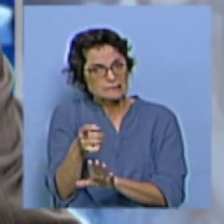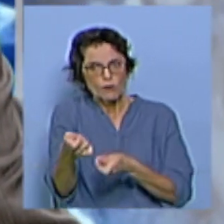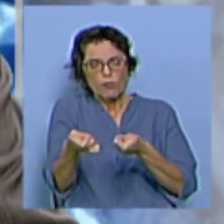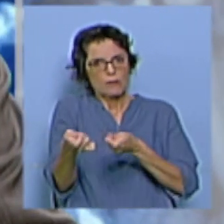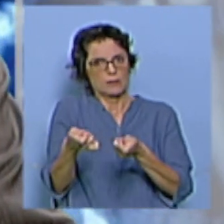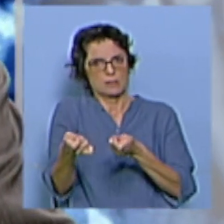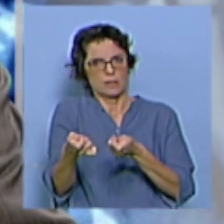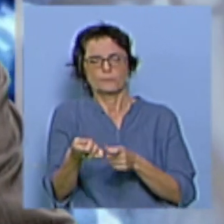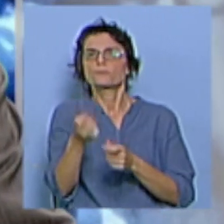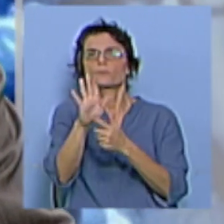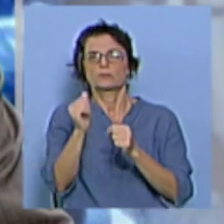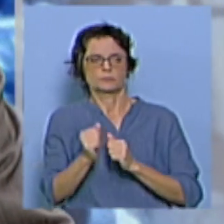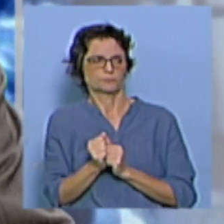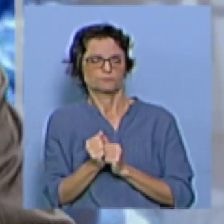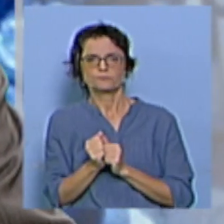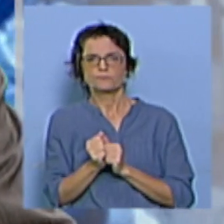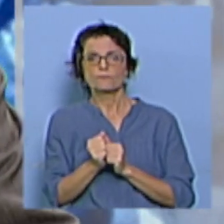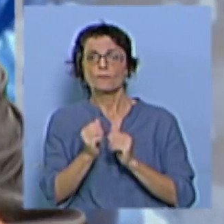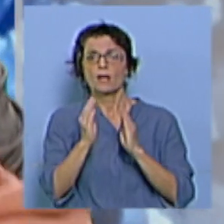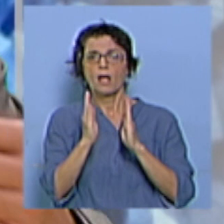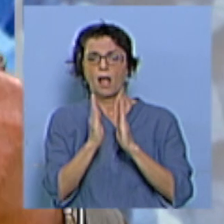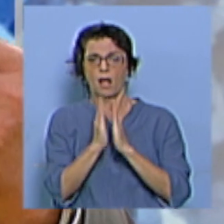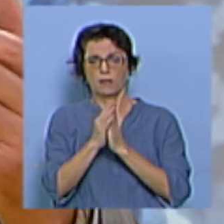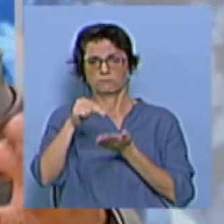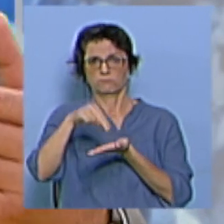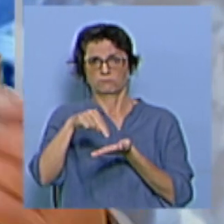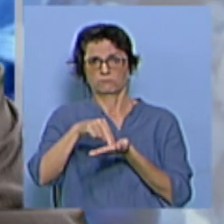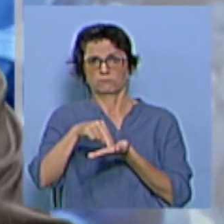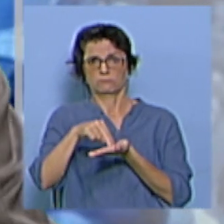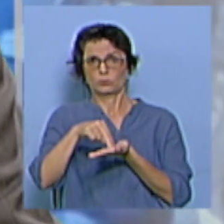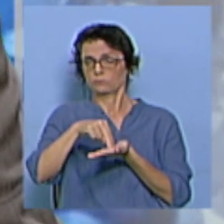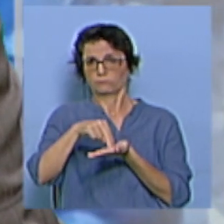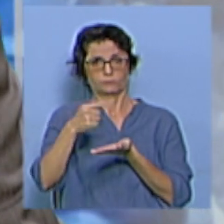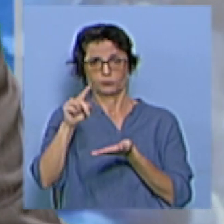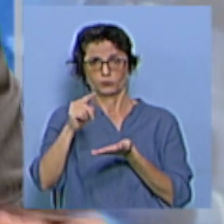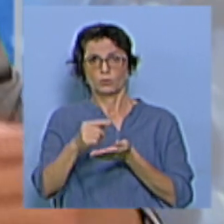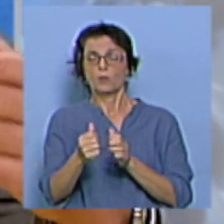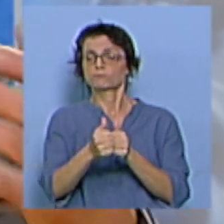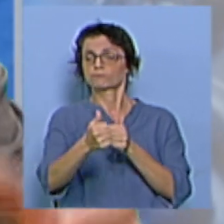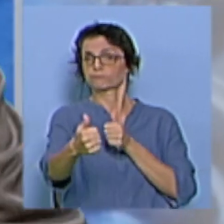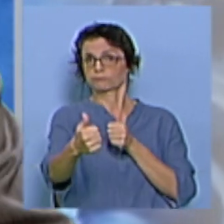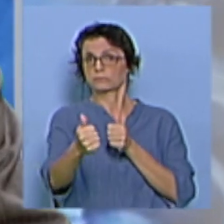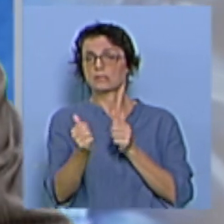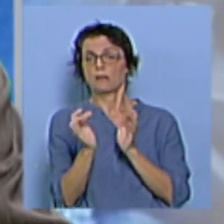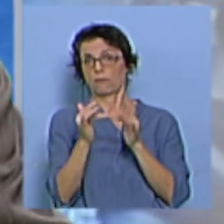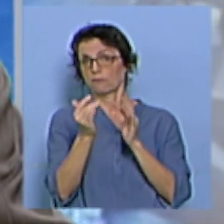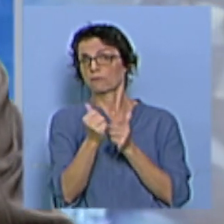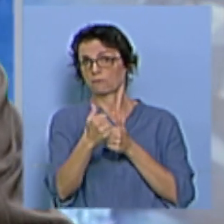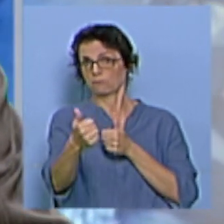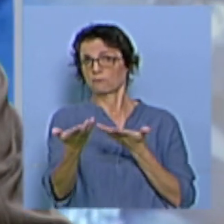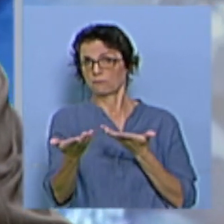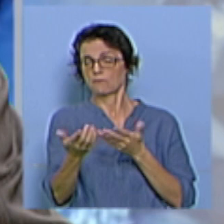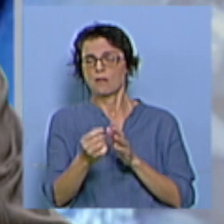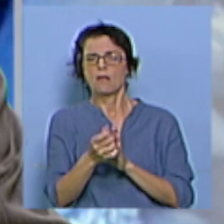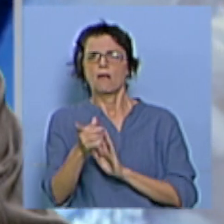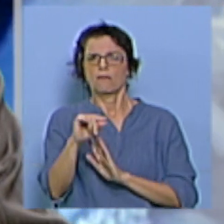as celebrações através dos meios audiovisuais, dos meios de comunicação.